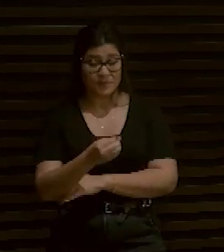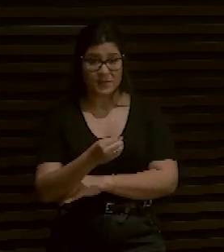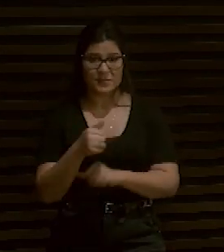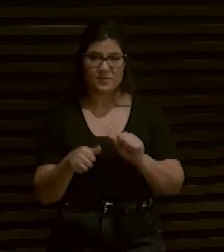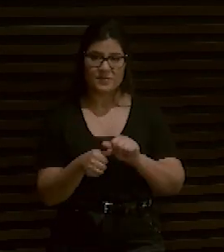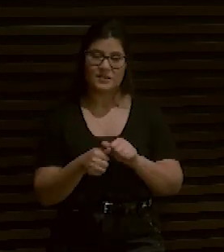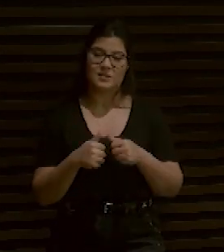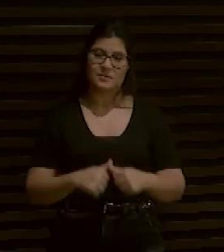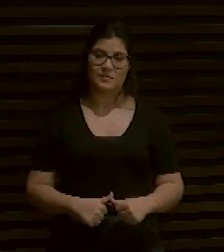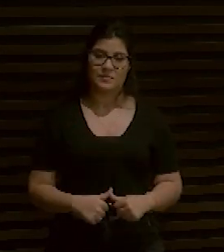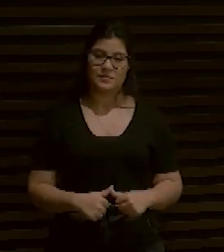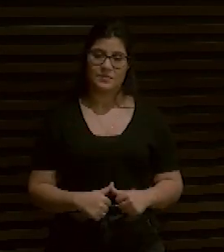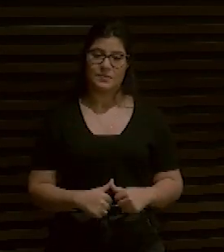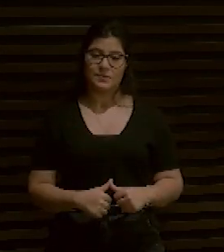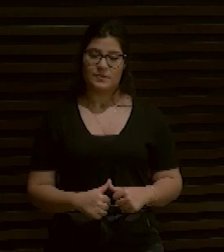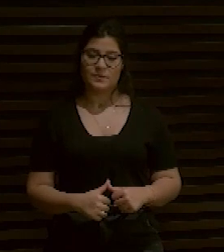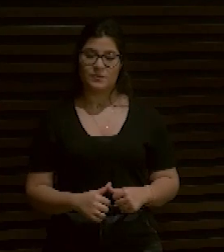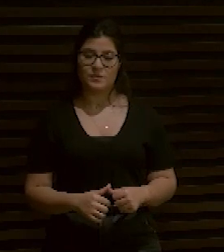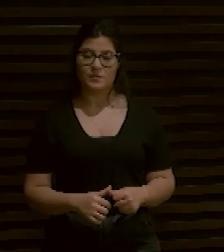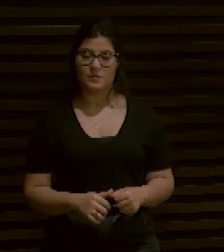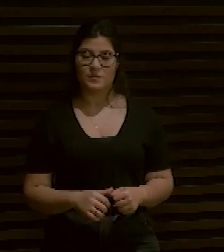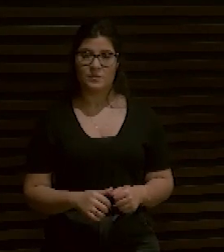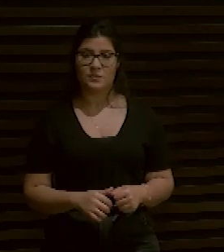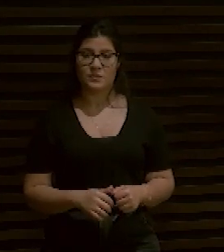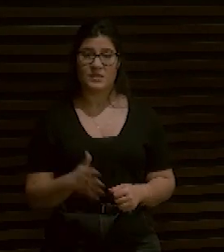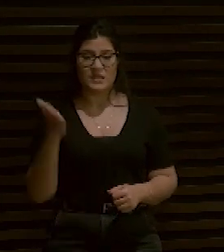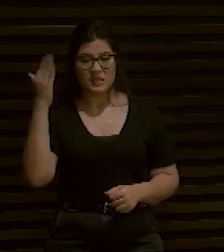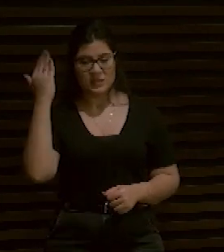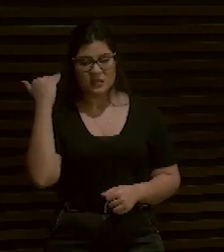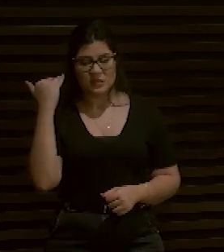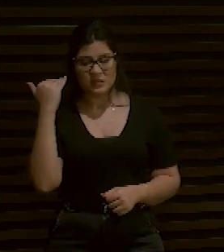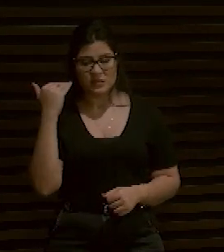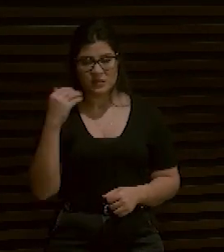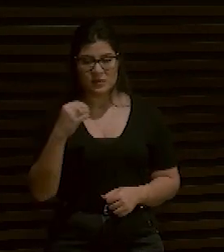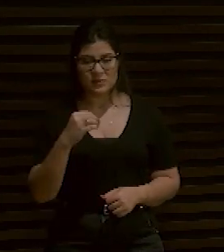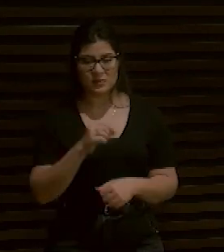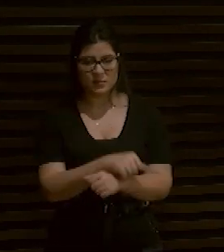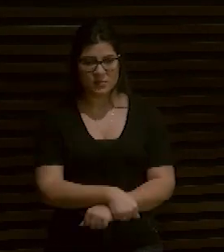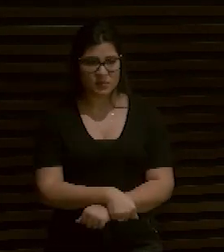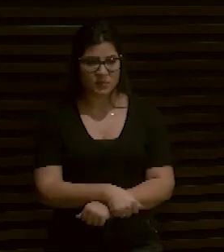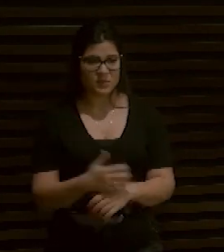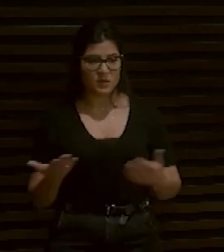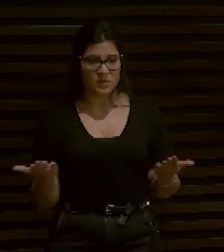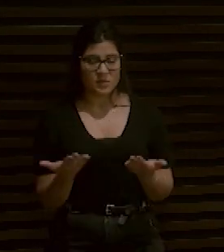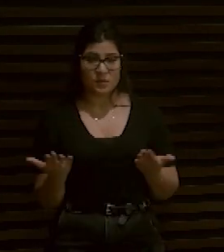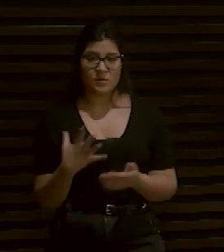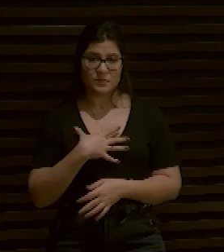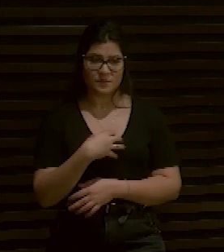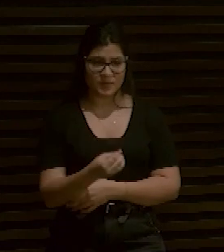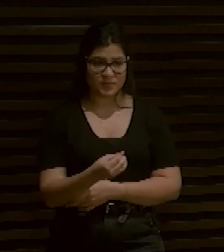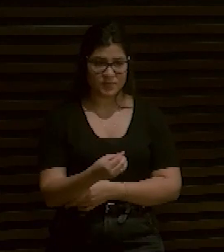isso. Éramos mendigos, hoje somos filhos. Vamos melhorar isso. Éramos mendigos, hoje